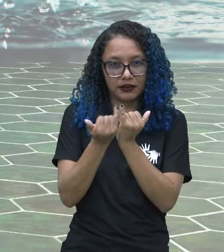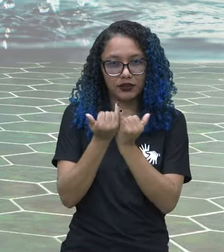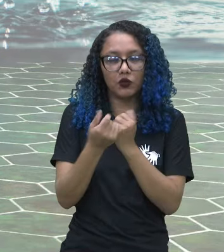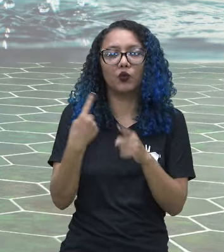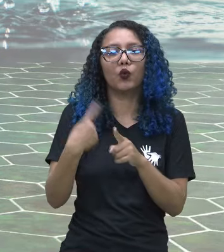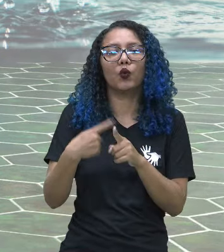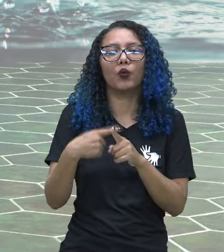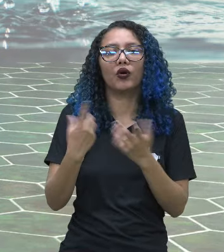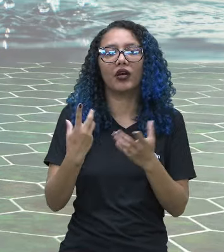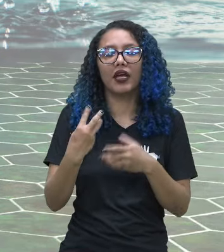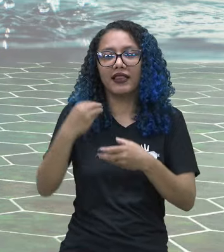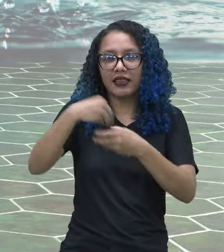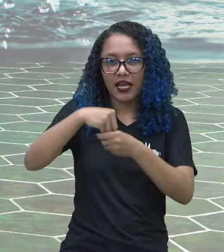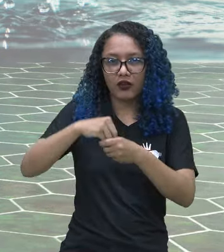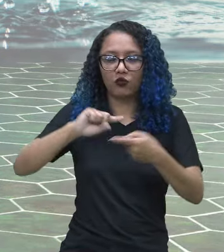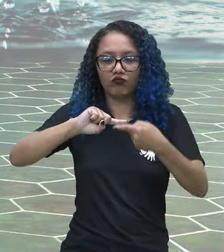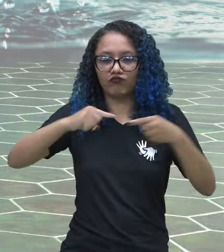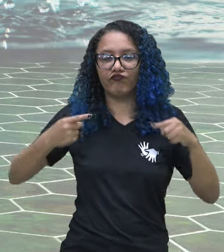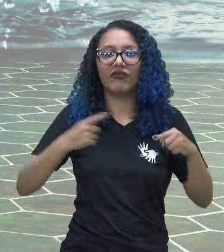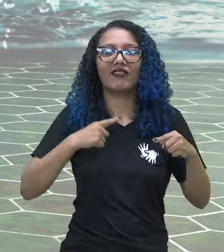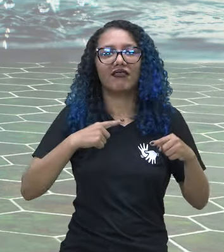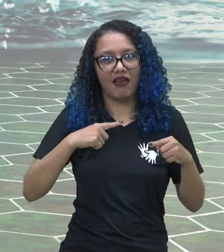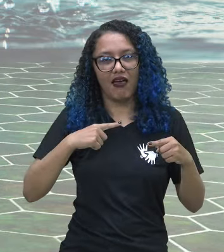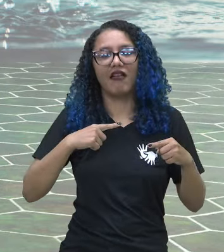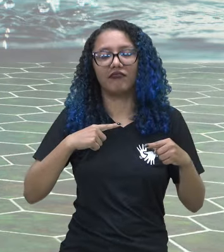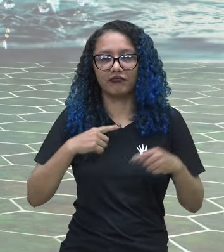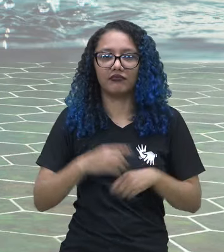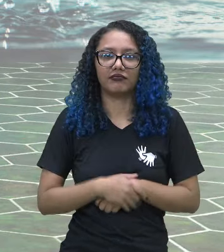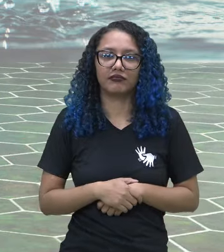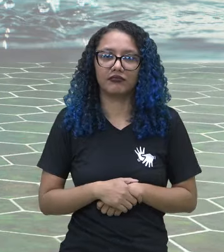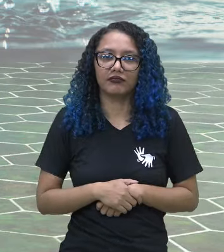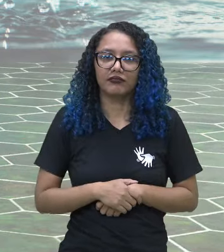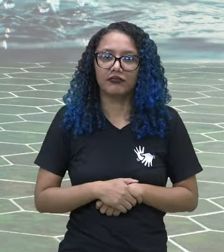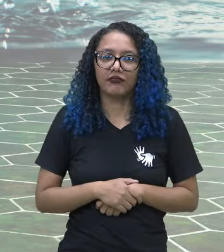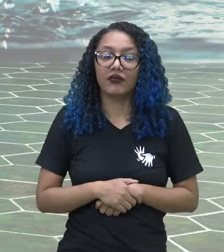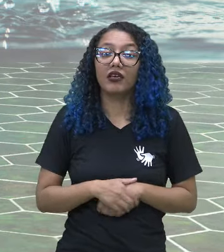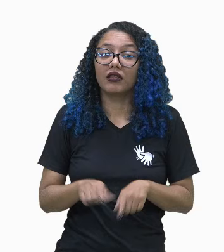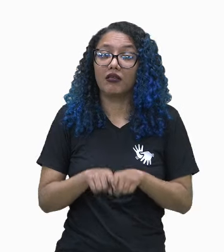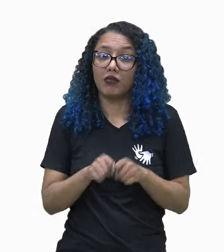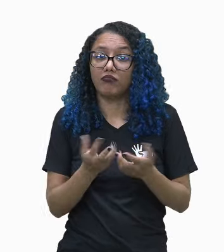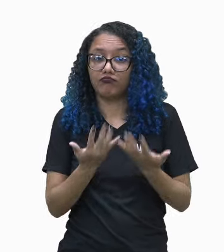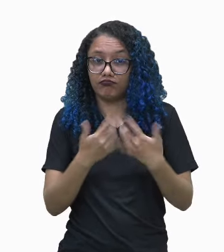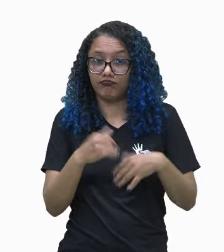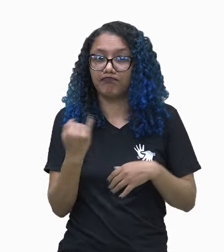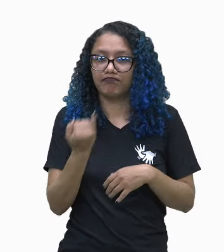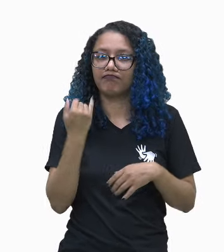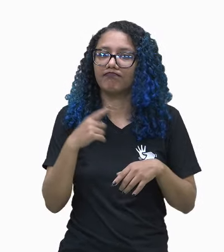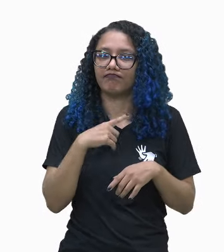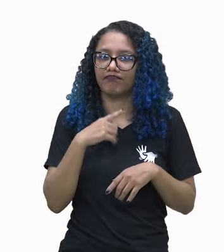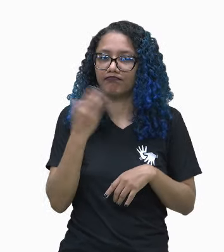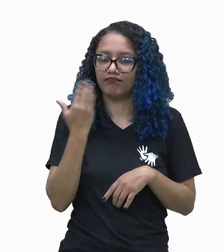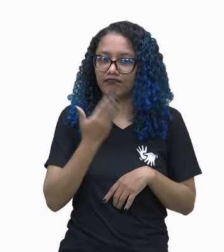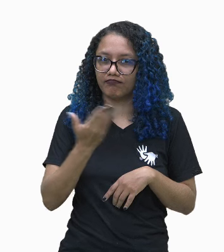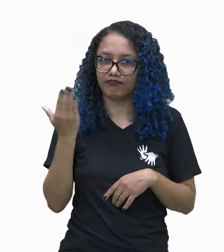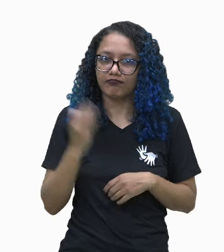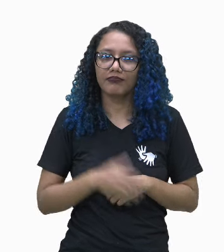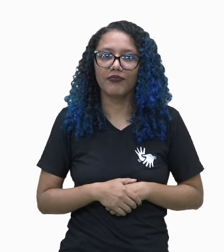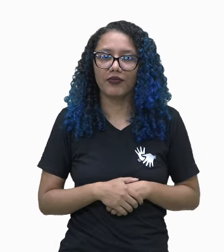os ácidos nucleicos que possuem essas características e tem funções importantes também, vejam aí.